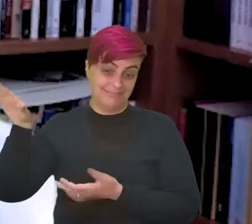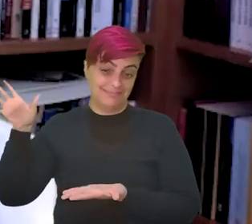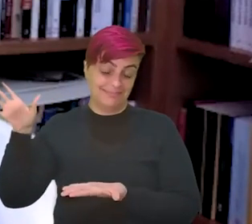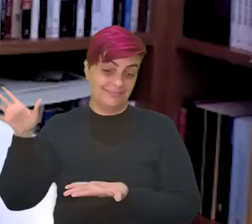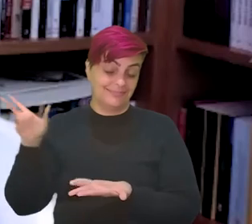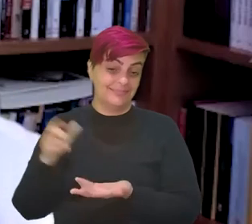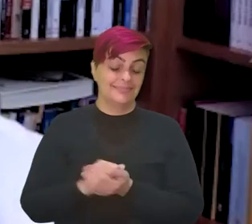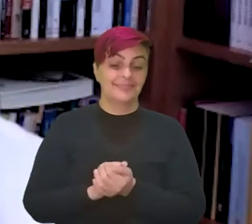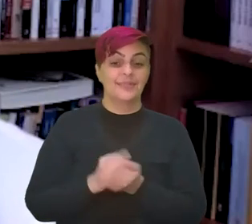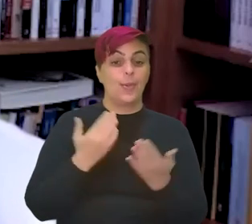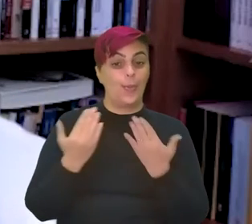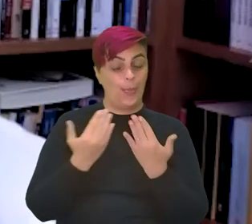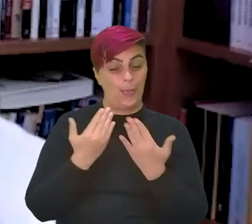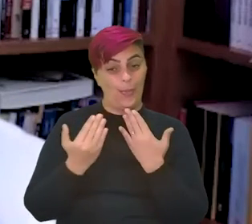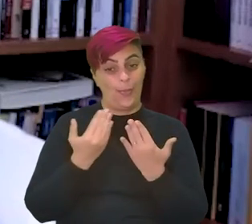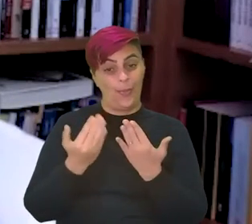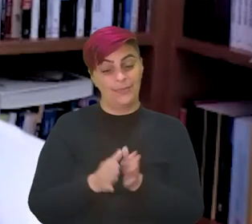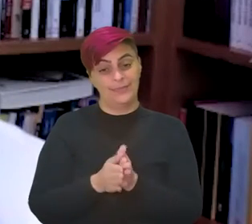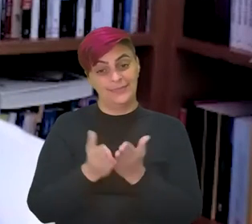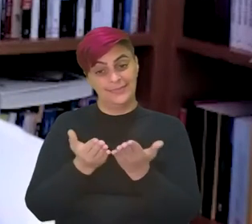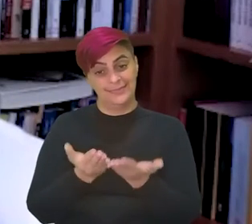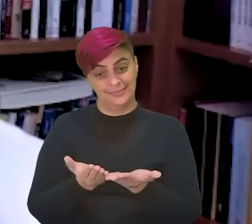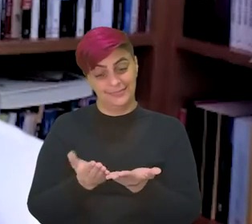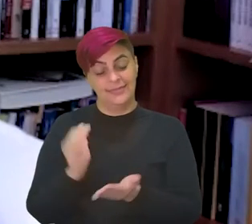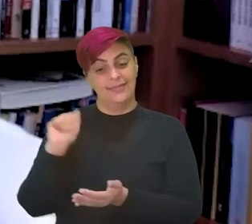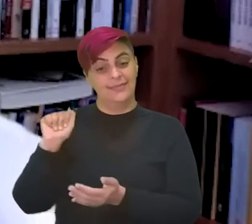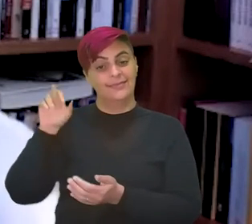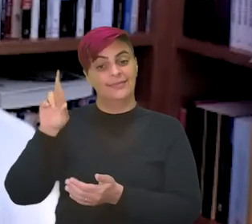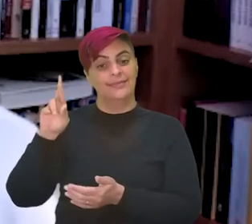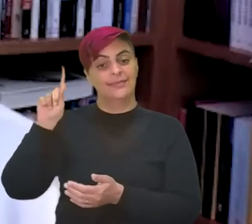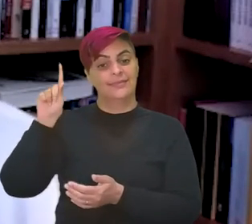Argonautas, né? E as fotos de Malinowski,